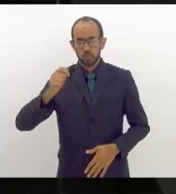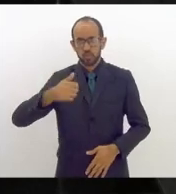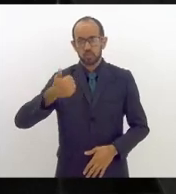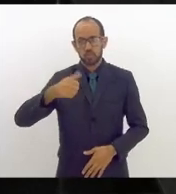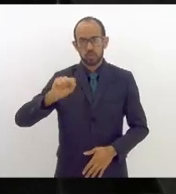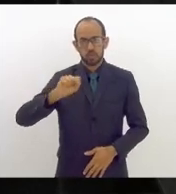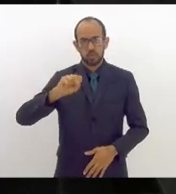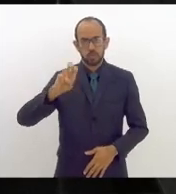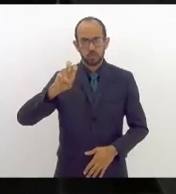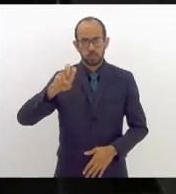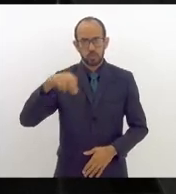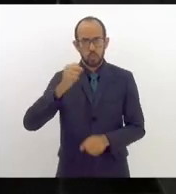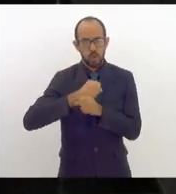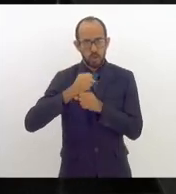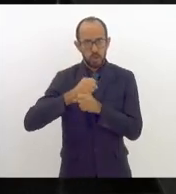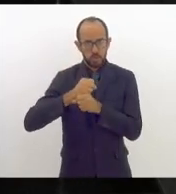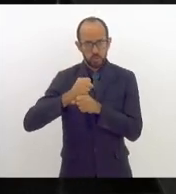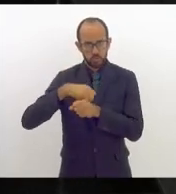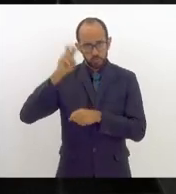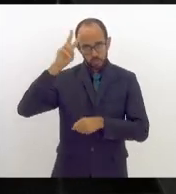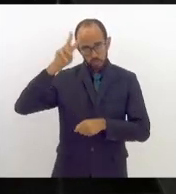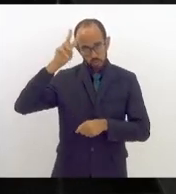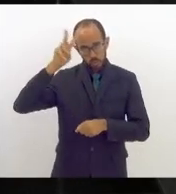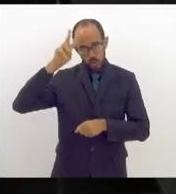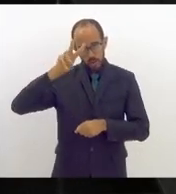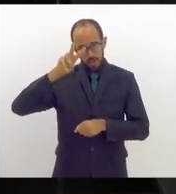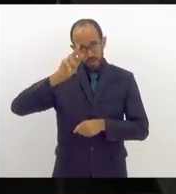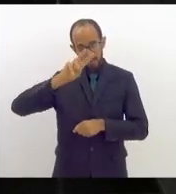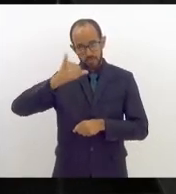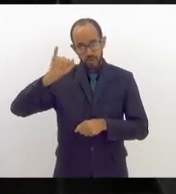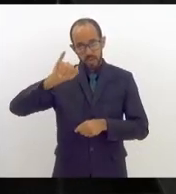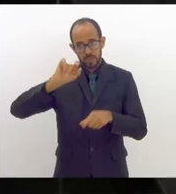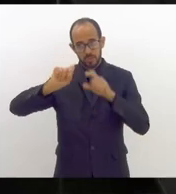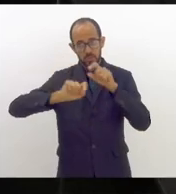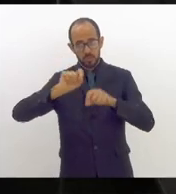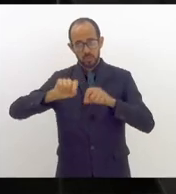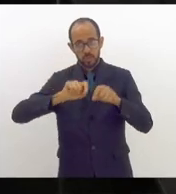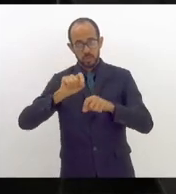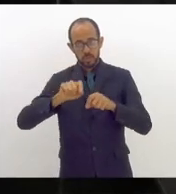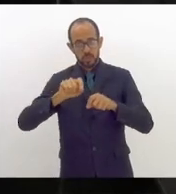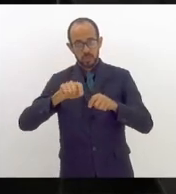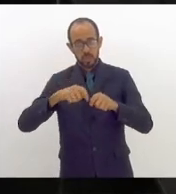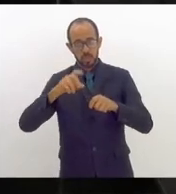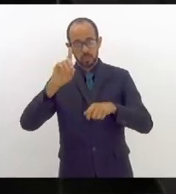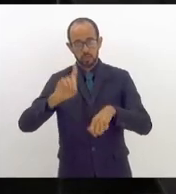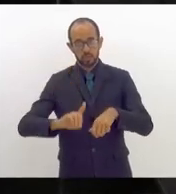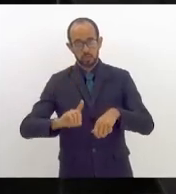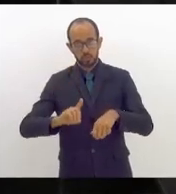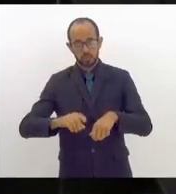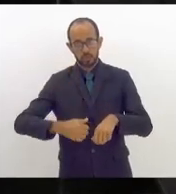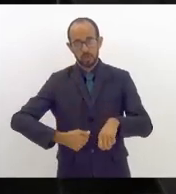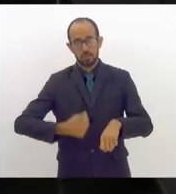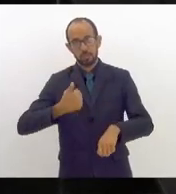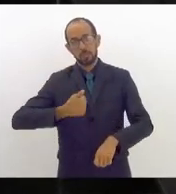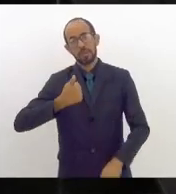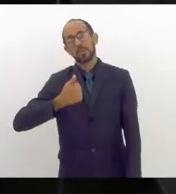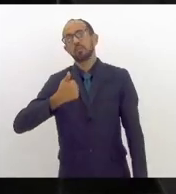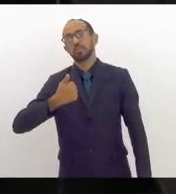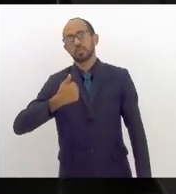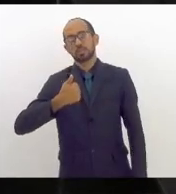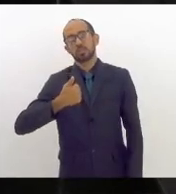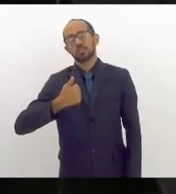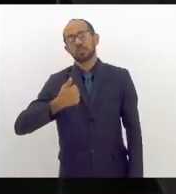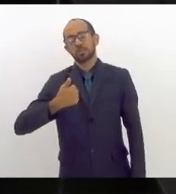anos de história e que será dirigido pela primeira vez